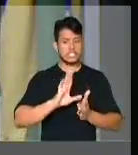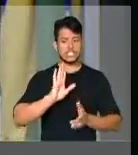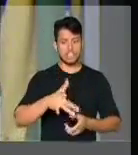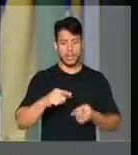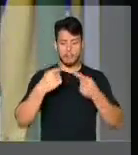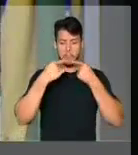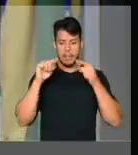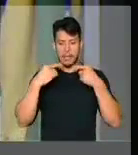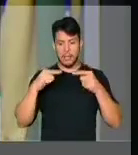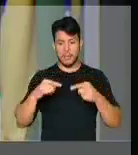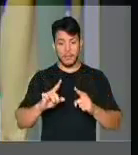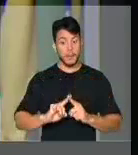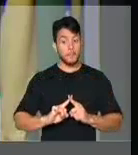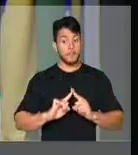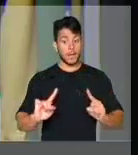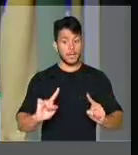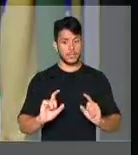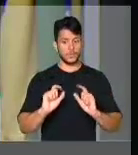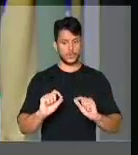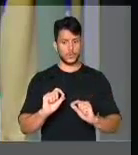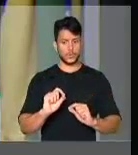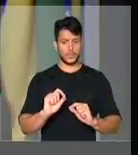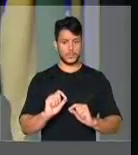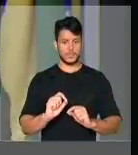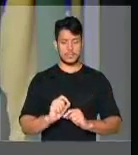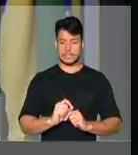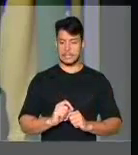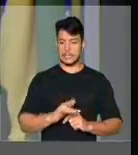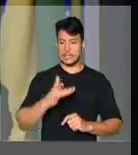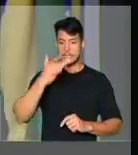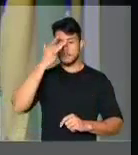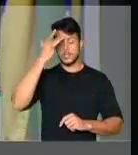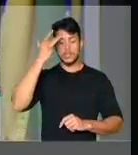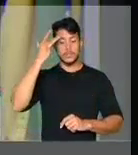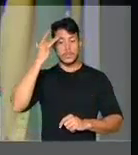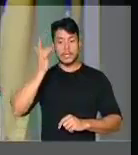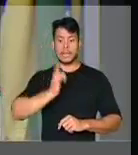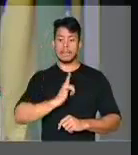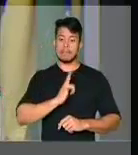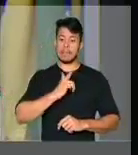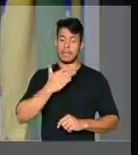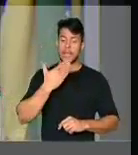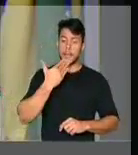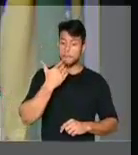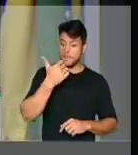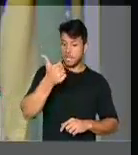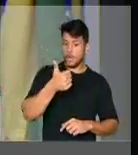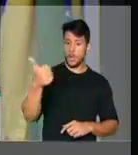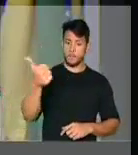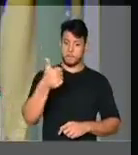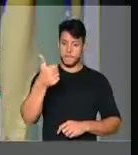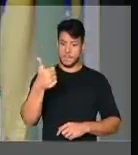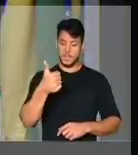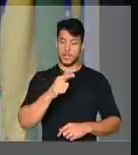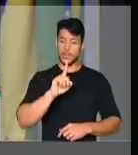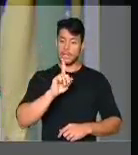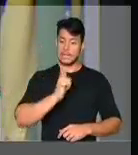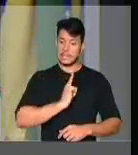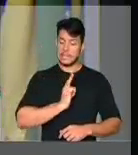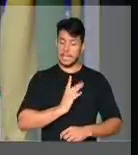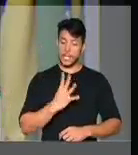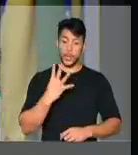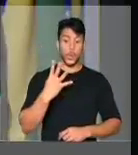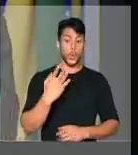4 anos de governo. Agora, o que está na frente das pesquisas responde a pelo menos